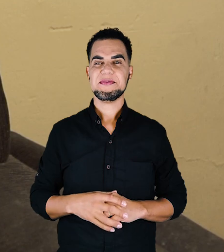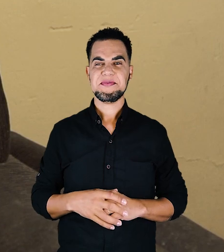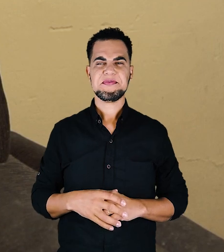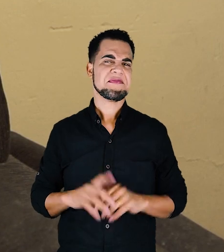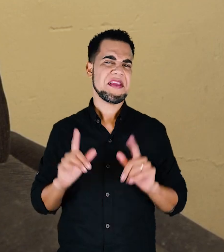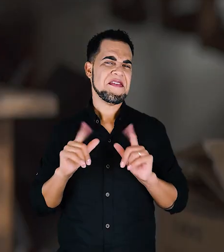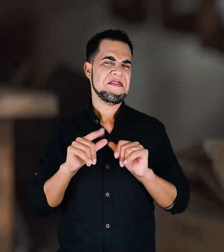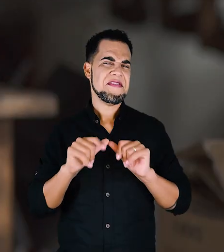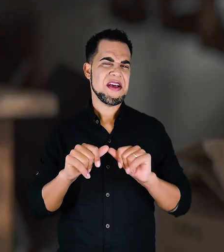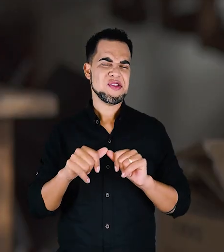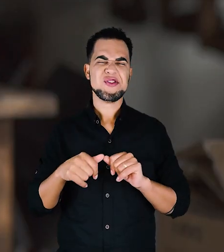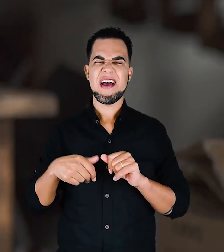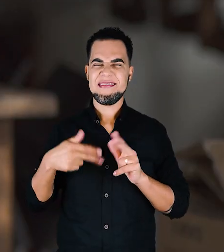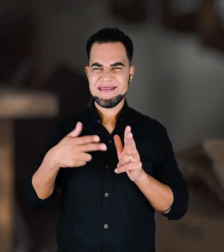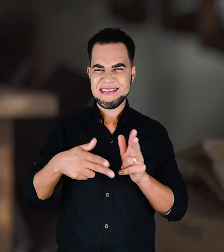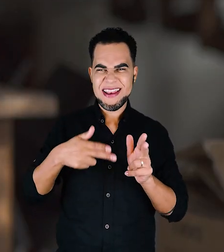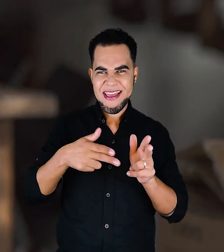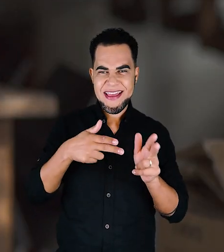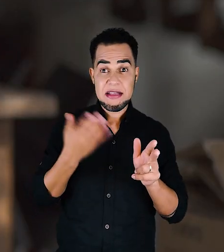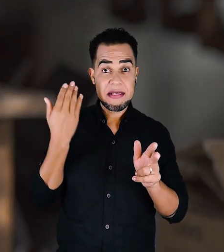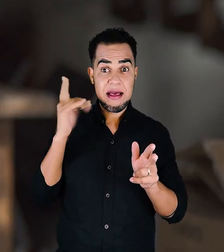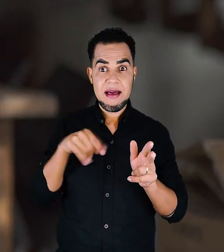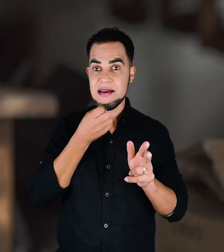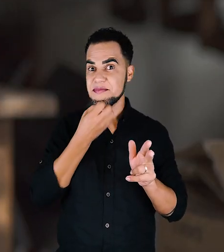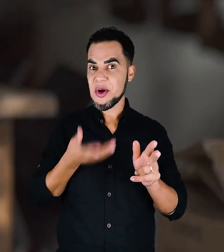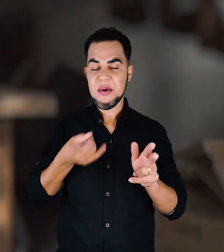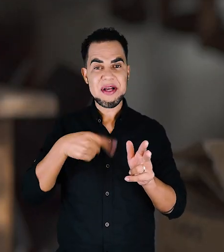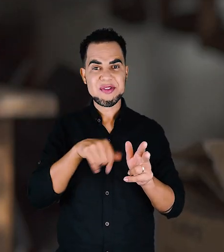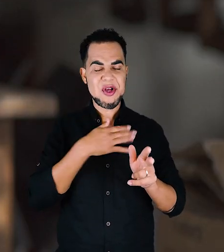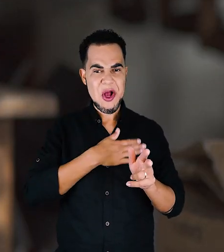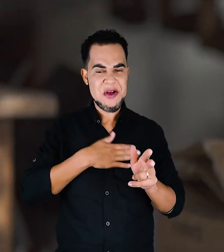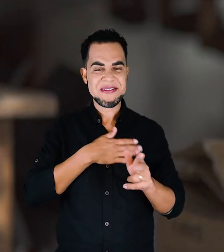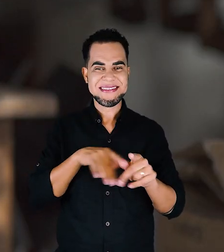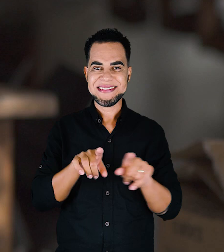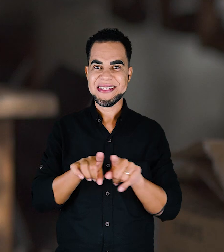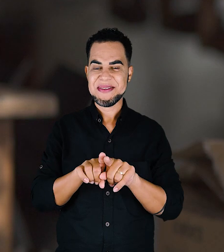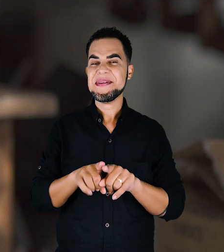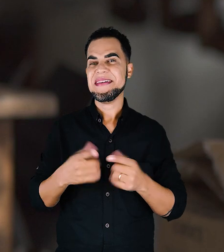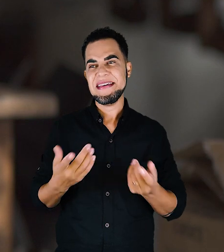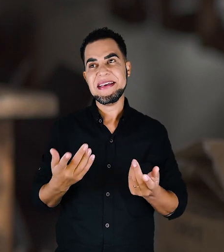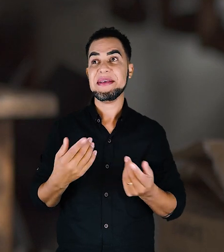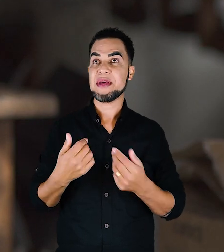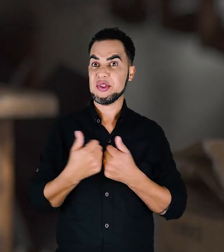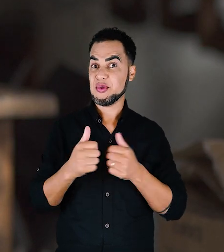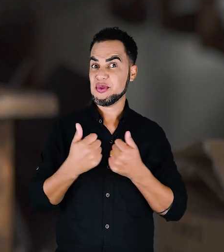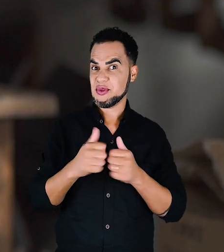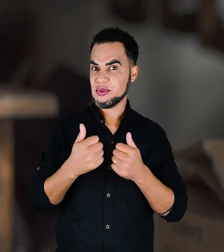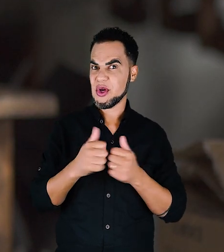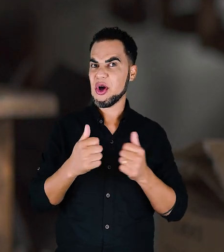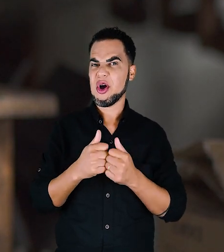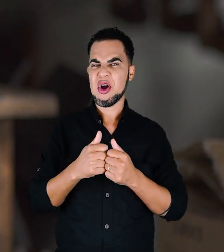A viagem de trem naquela época era muito bom. A gente gostava também, que o